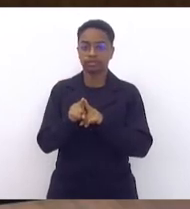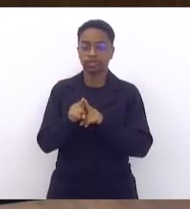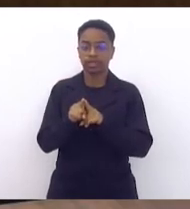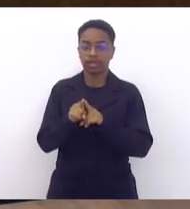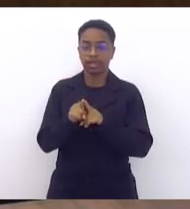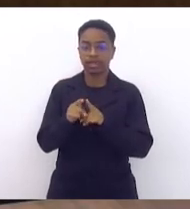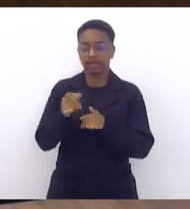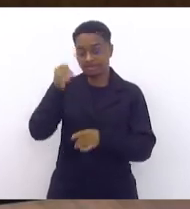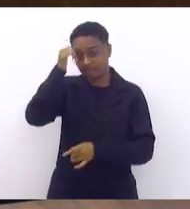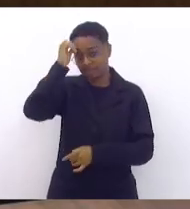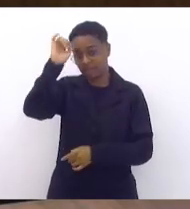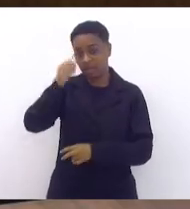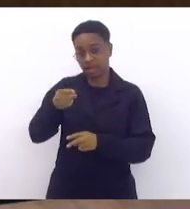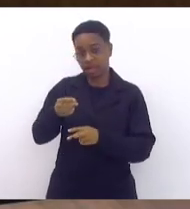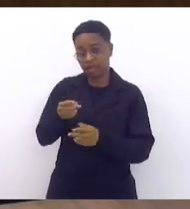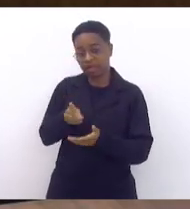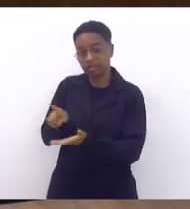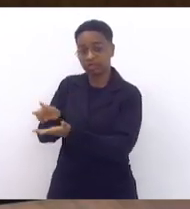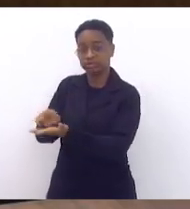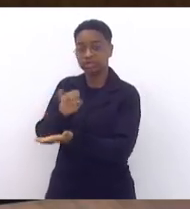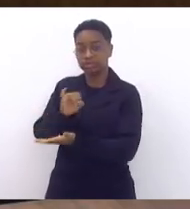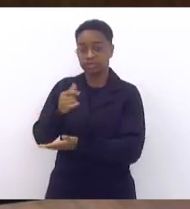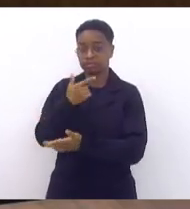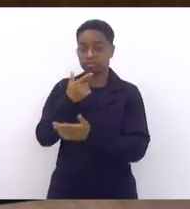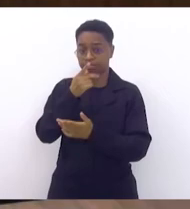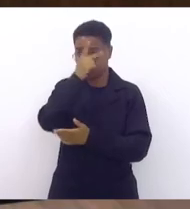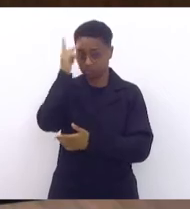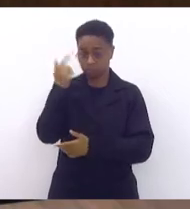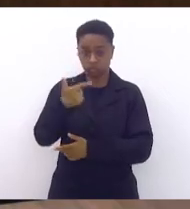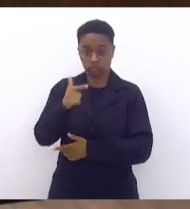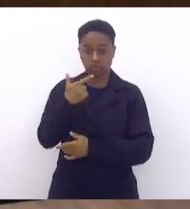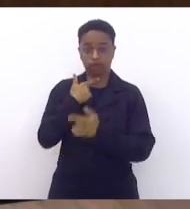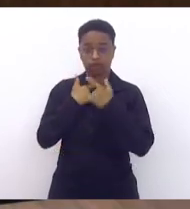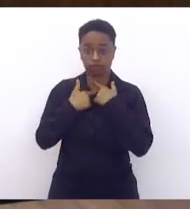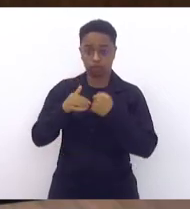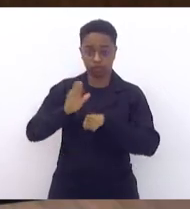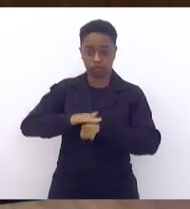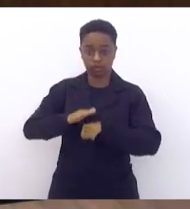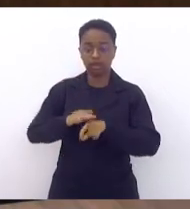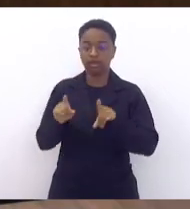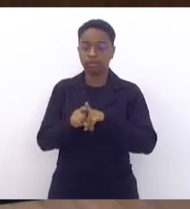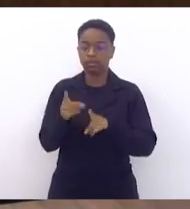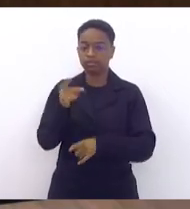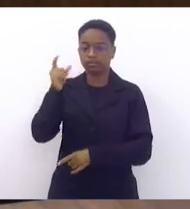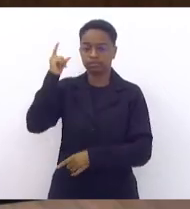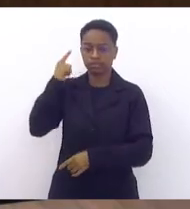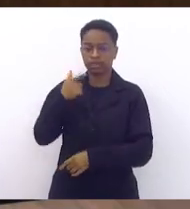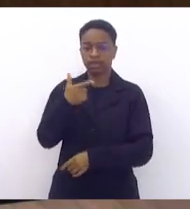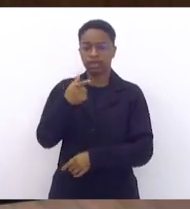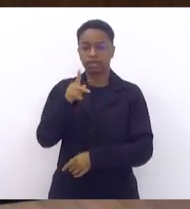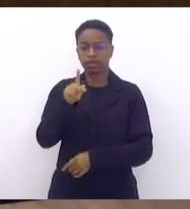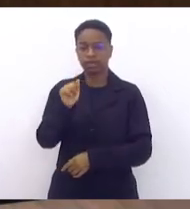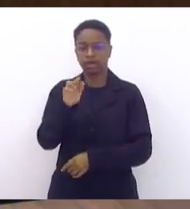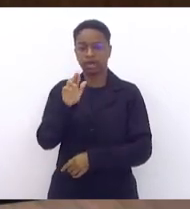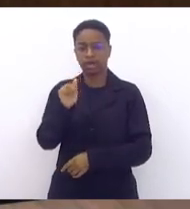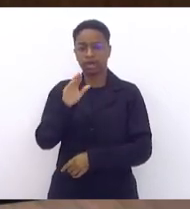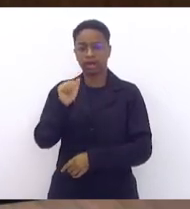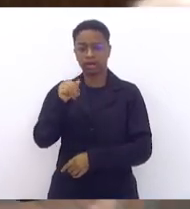não voluntárias, garantindo, eu tive no Doutor Eiras de Paracambi, há 20 anos atrás, pior do que uma